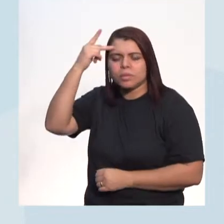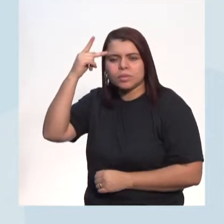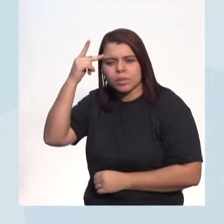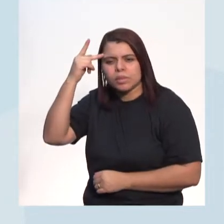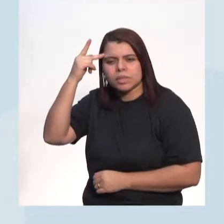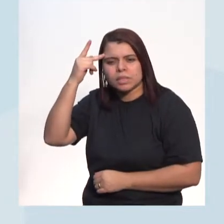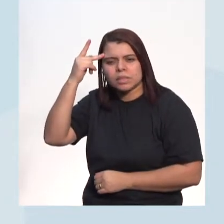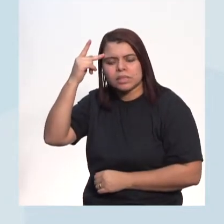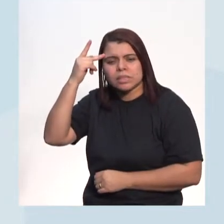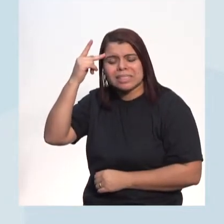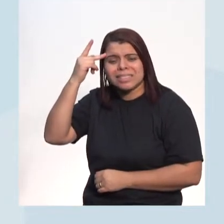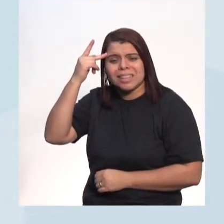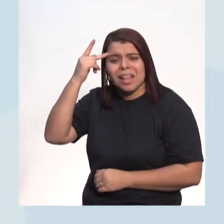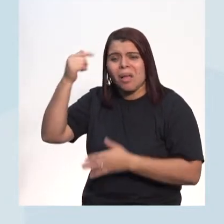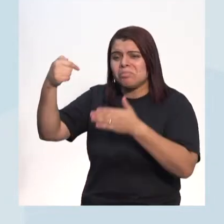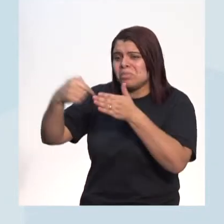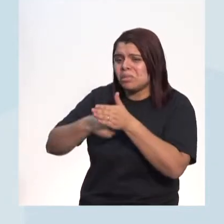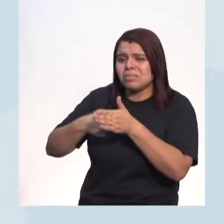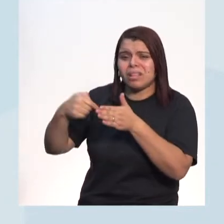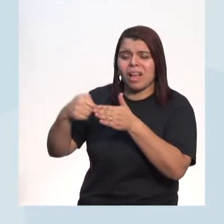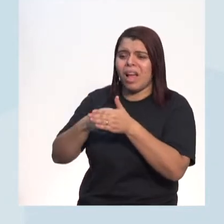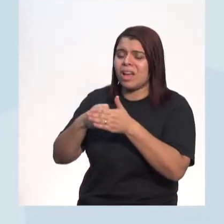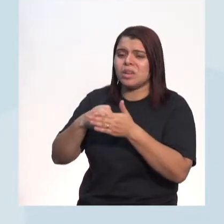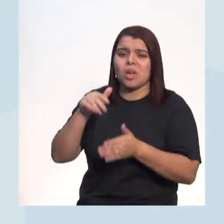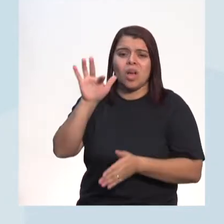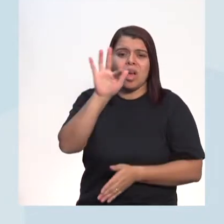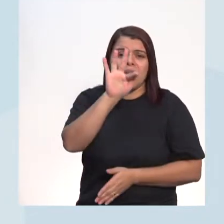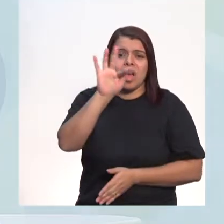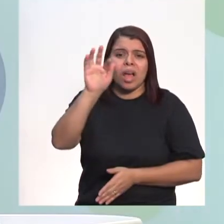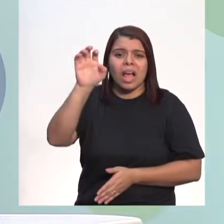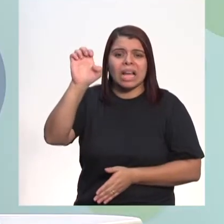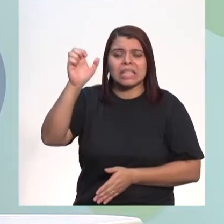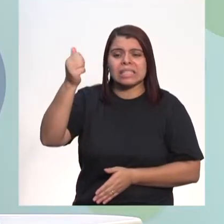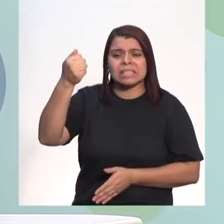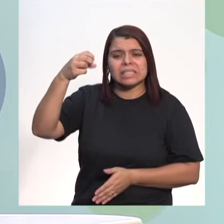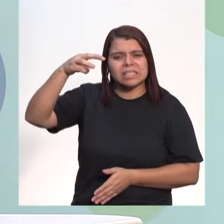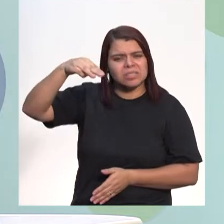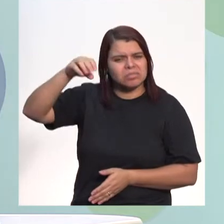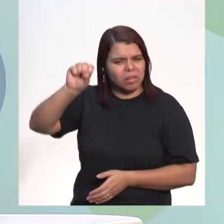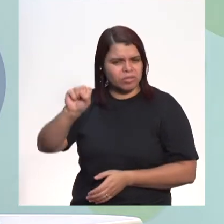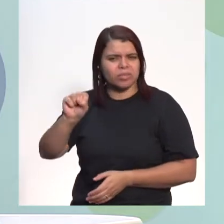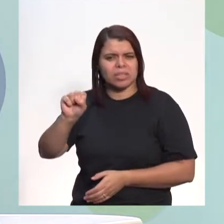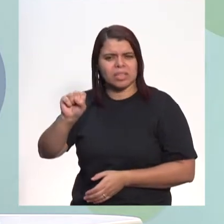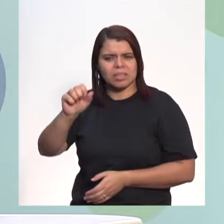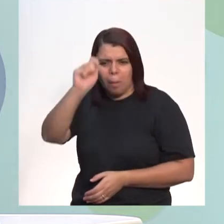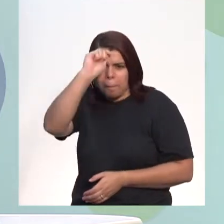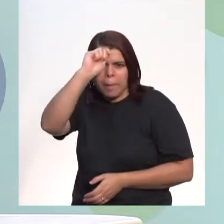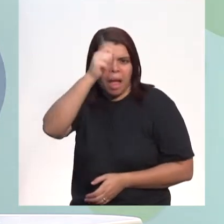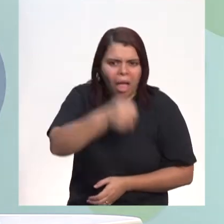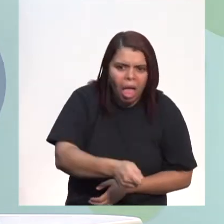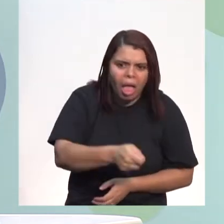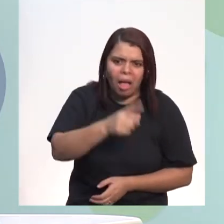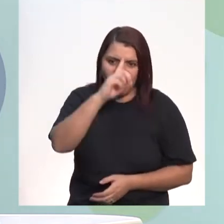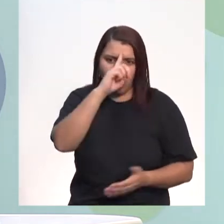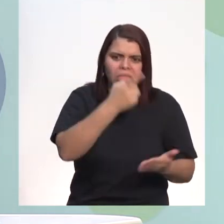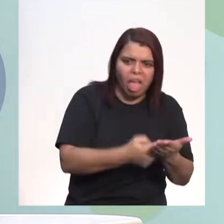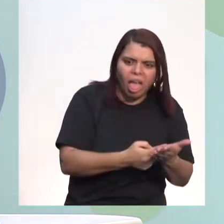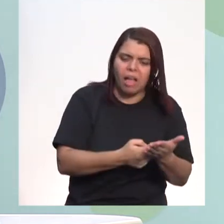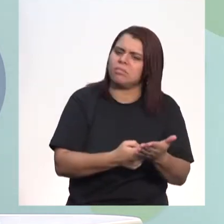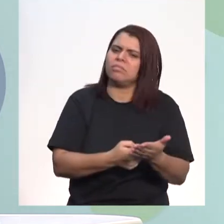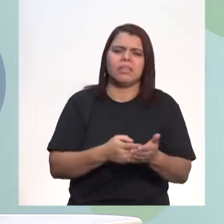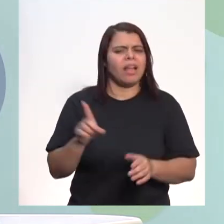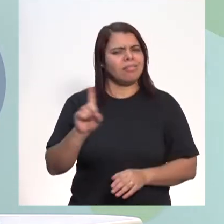se o Teams é obrigatório, o uso do Teams. Não, eu já tinha até comentado isso, né? O Teams é uma ferramenta que